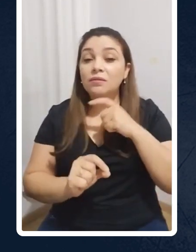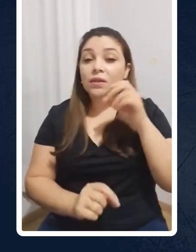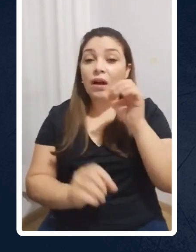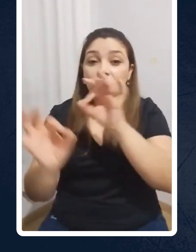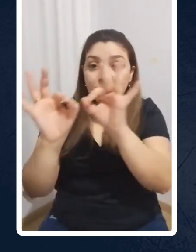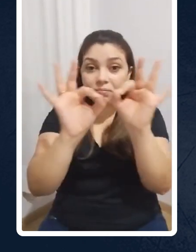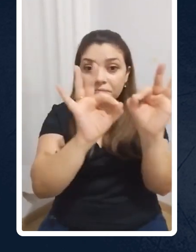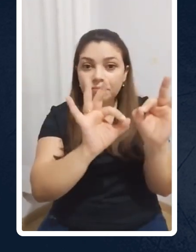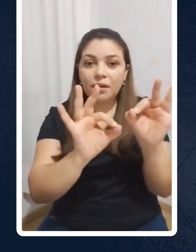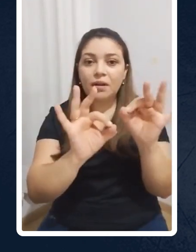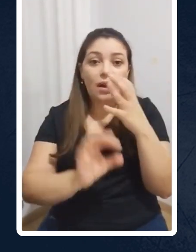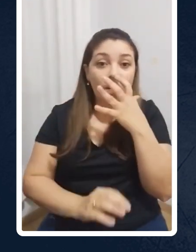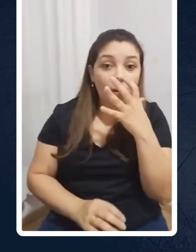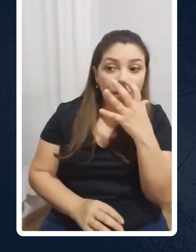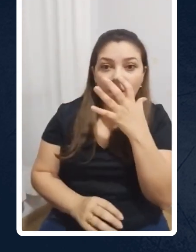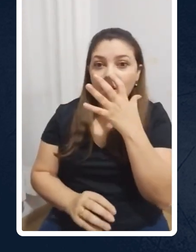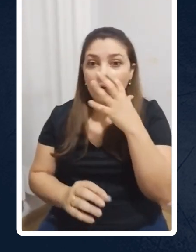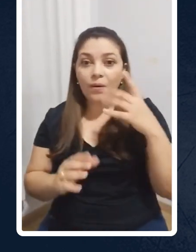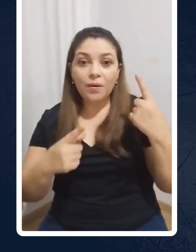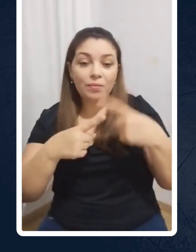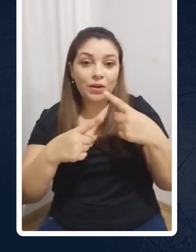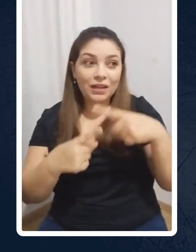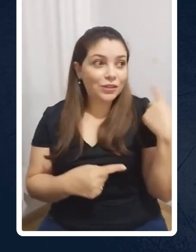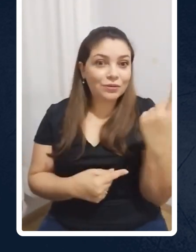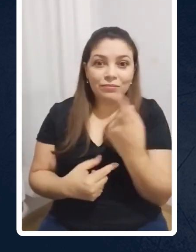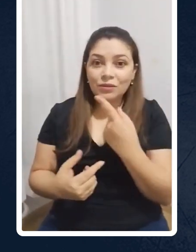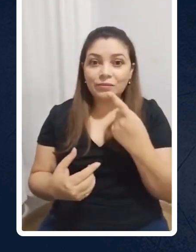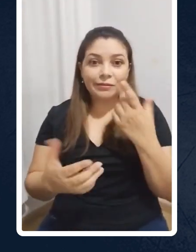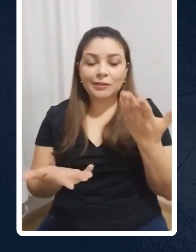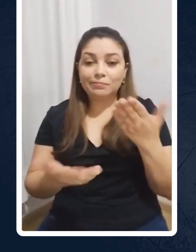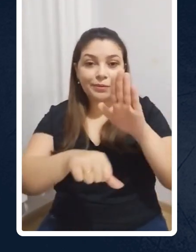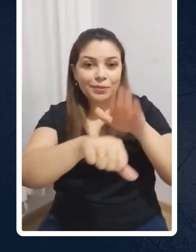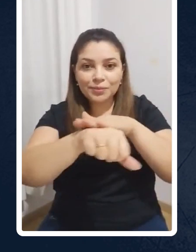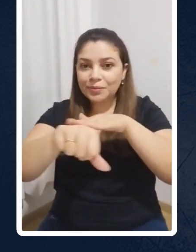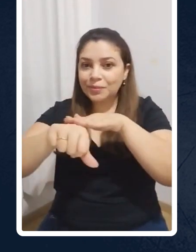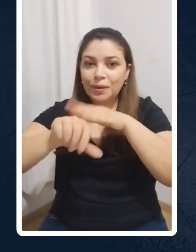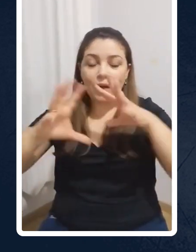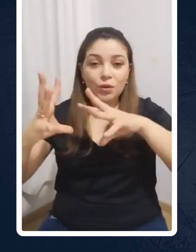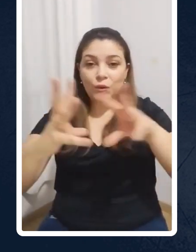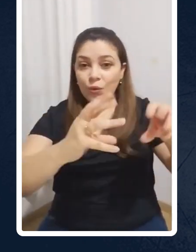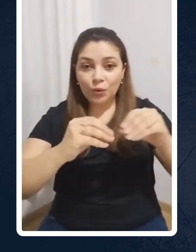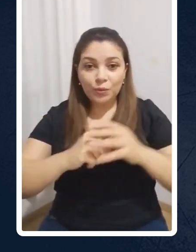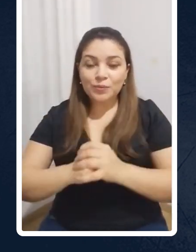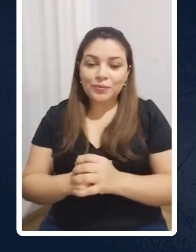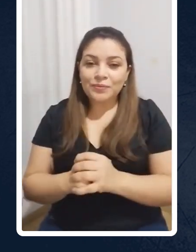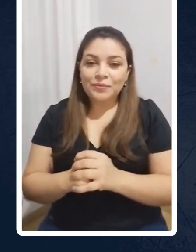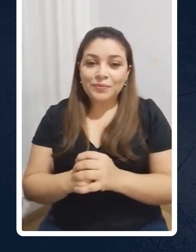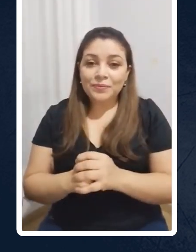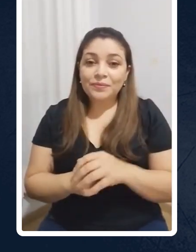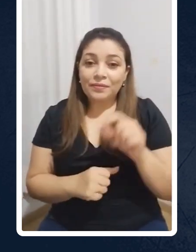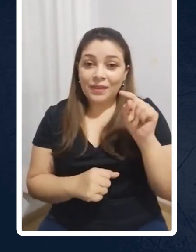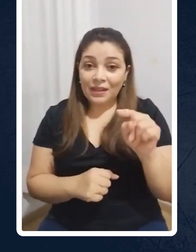Dalcídio é fluente em alemão e conversava com todos, e recebeu esse feedback,